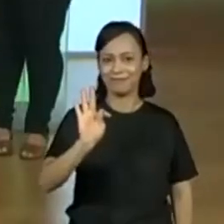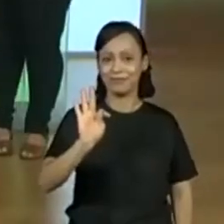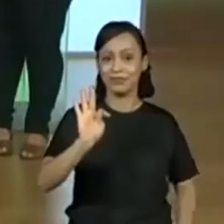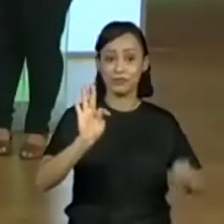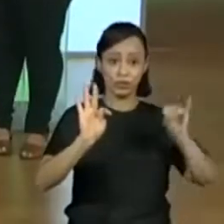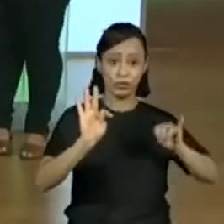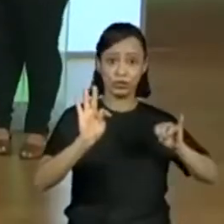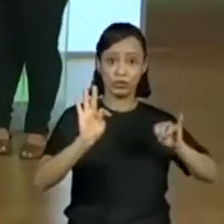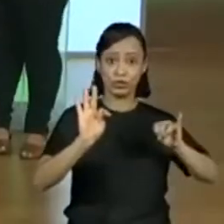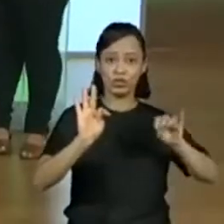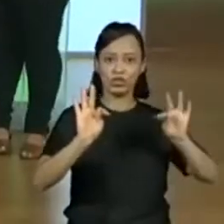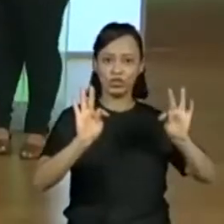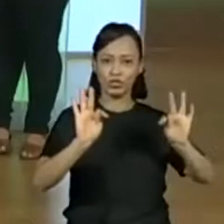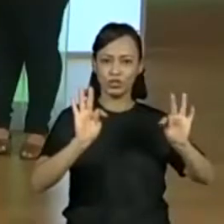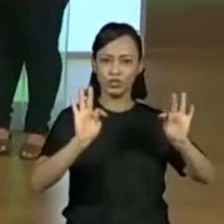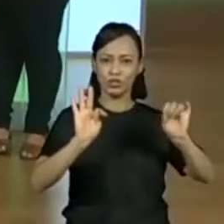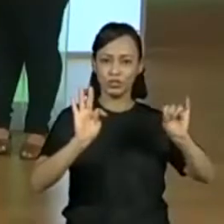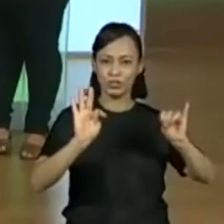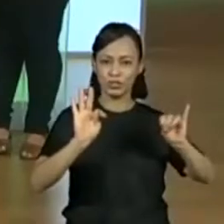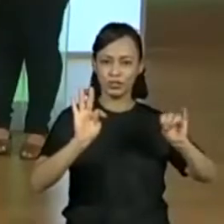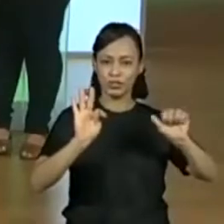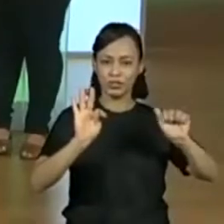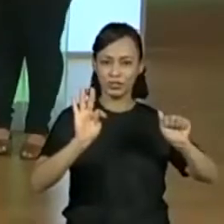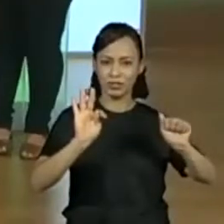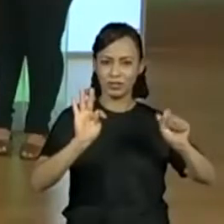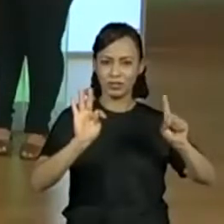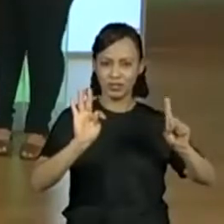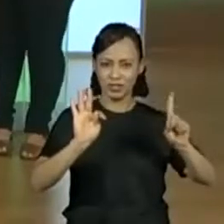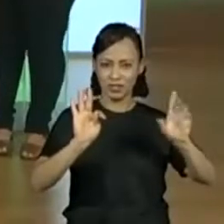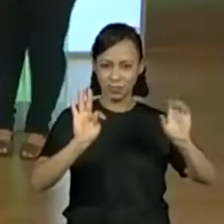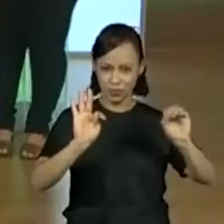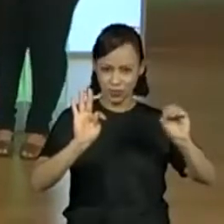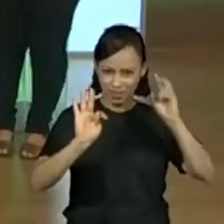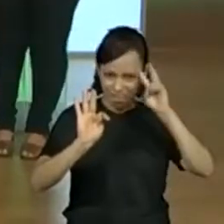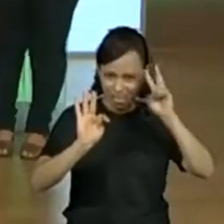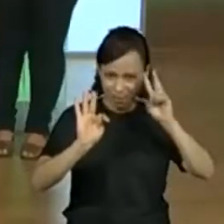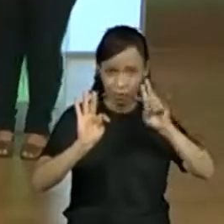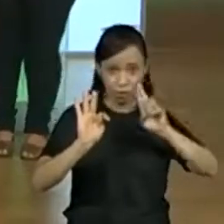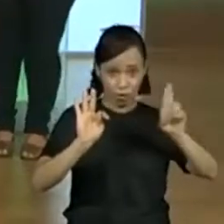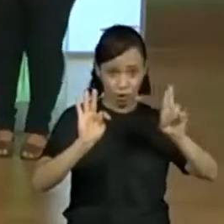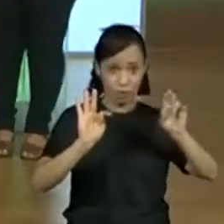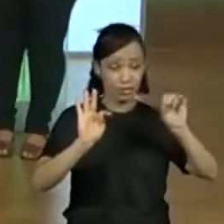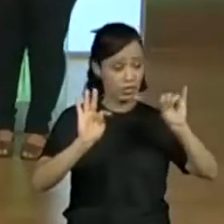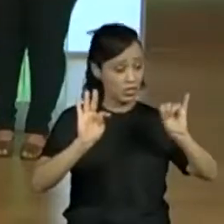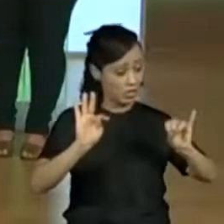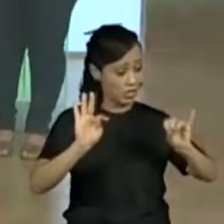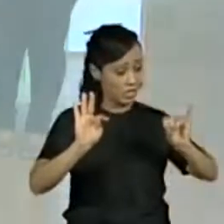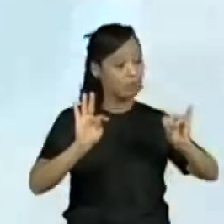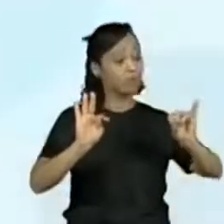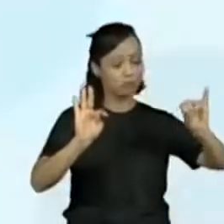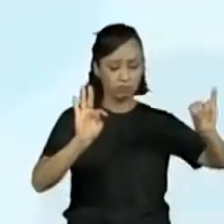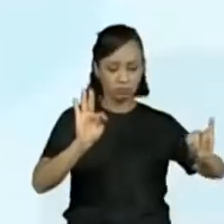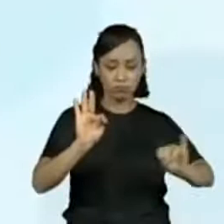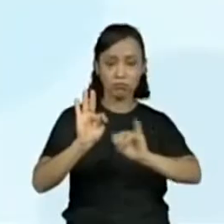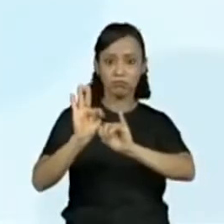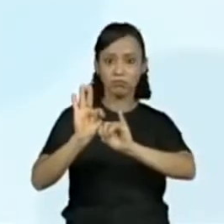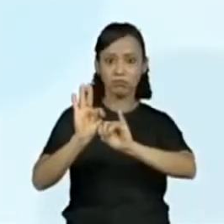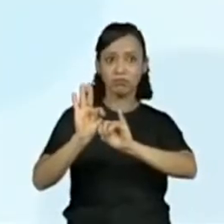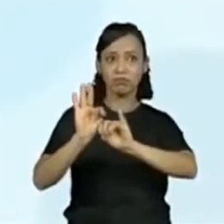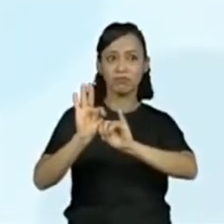Thiago ajuda escreve não lembra do Tiago o nosso amiguinho da aula de matemática vamos lá né Ó vou escrever aqui